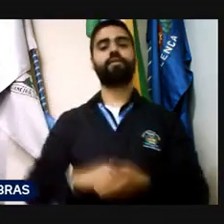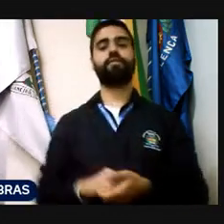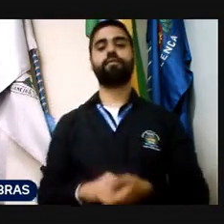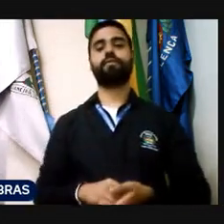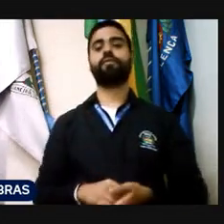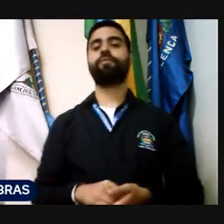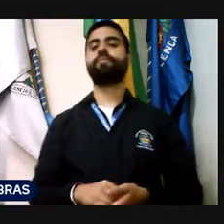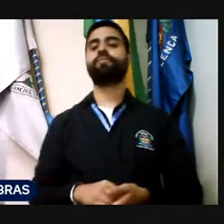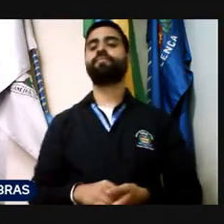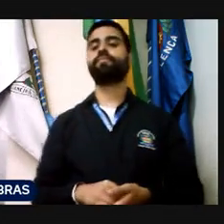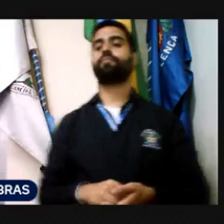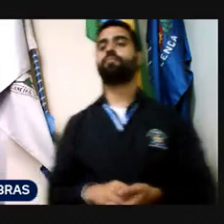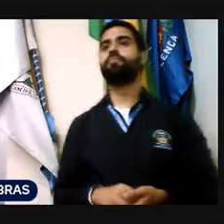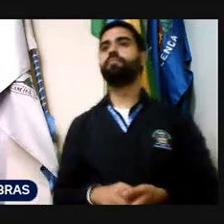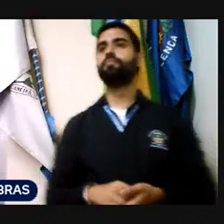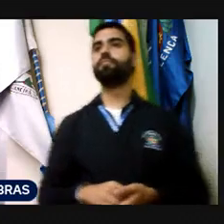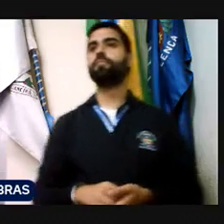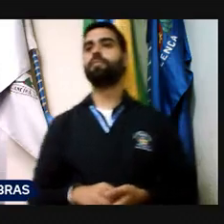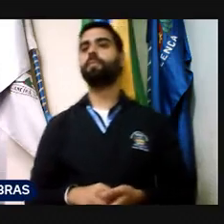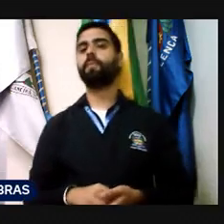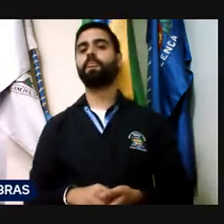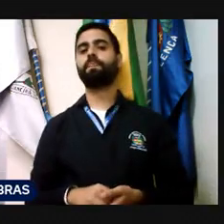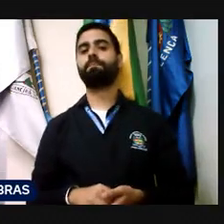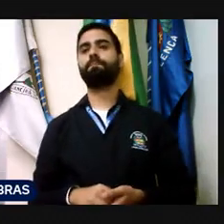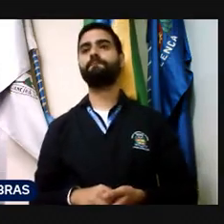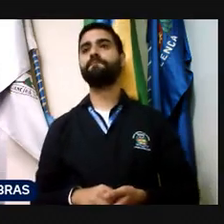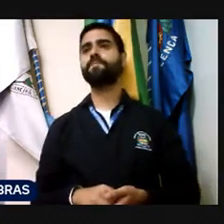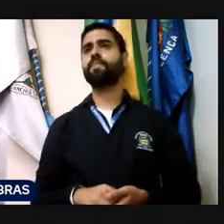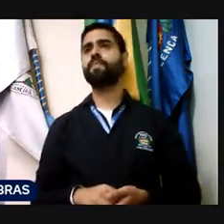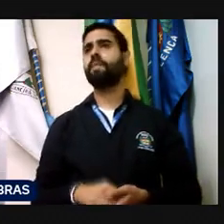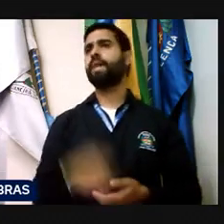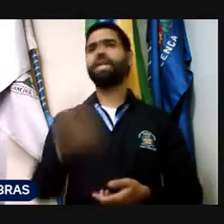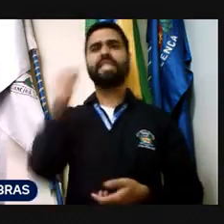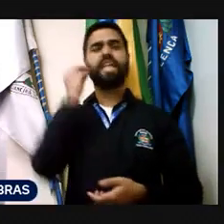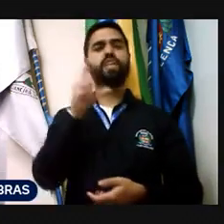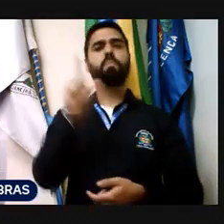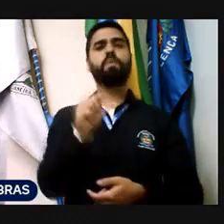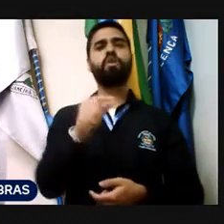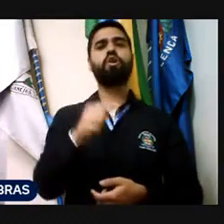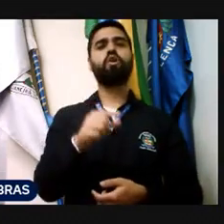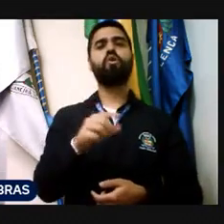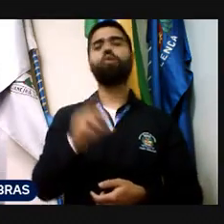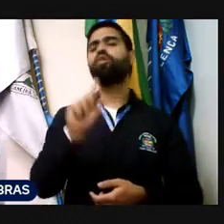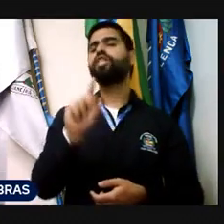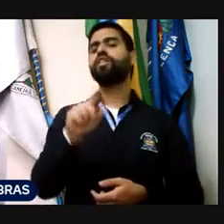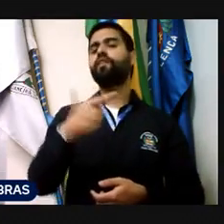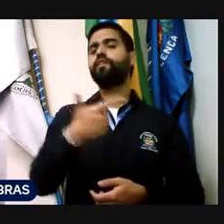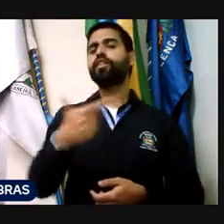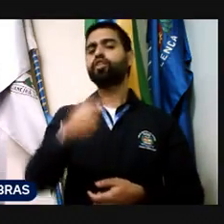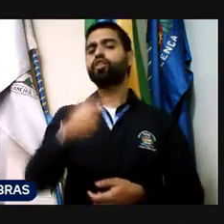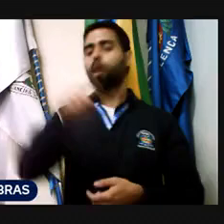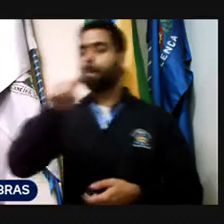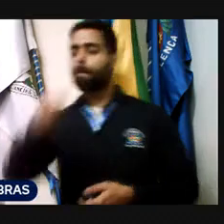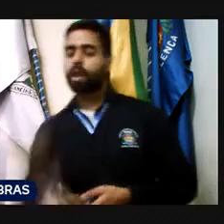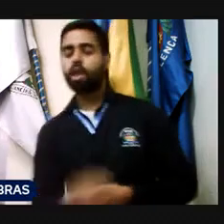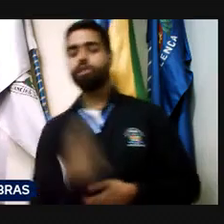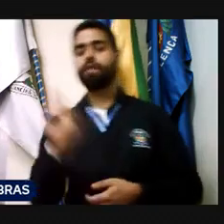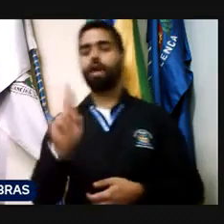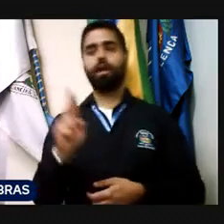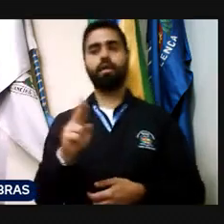financeira que fizeram para redimir uma dívida de 22 milhões de reais. Não pensem vocês que vão passar ilesos com isso,